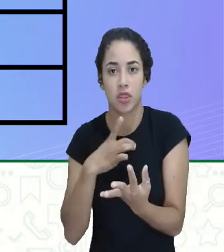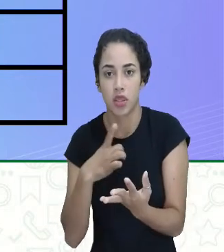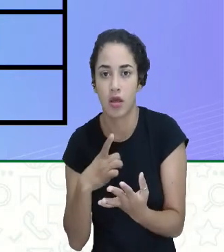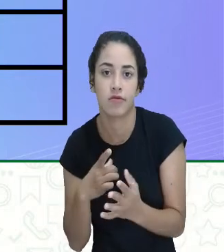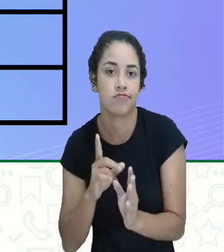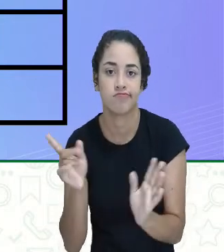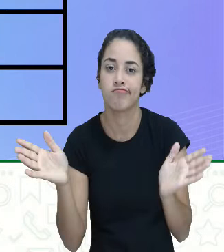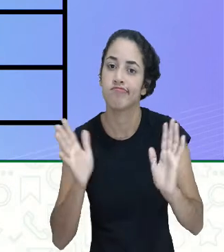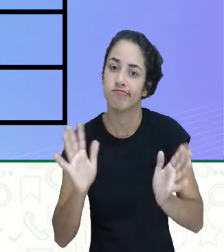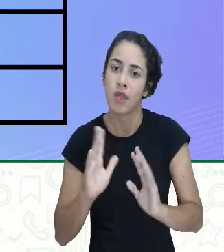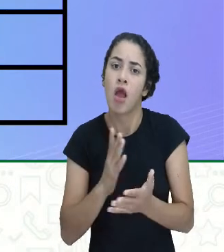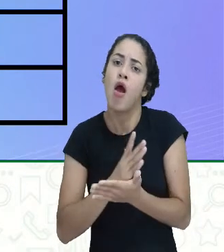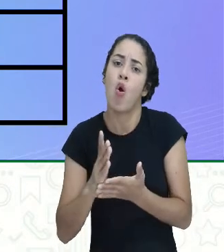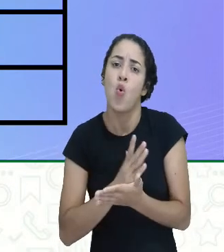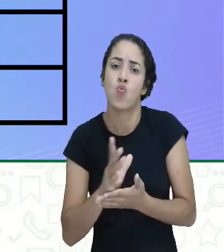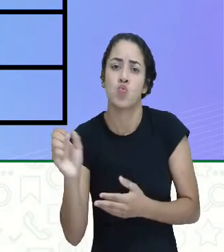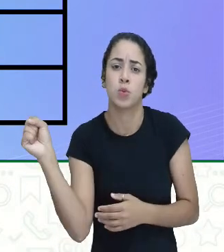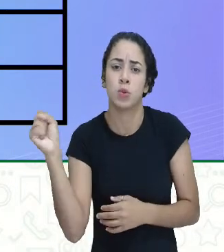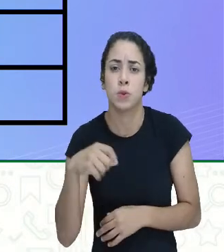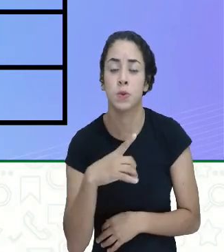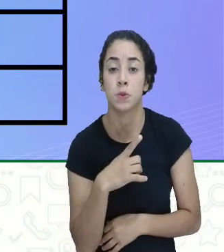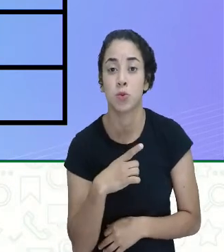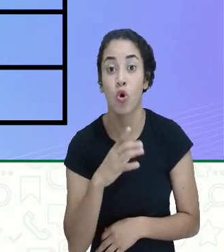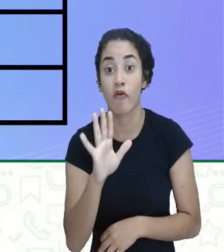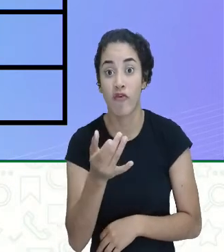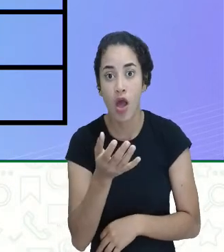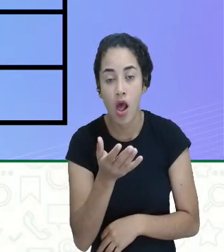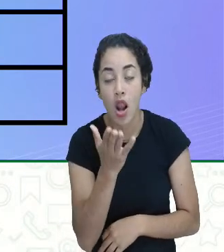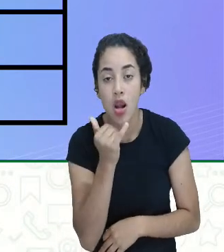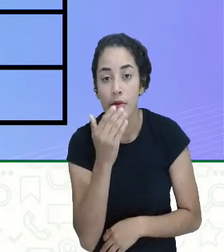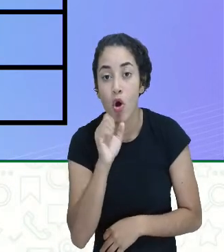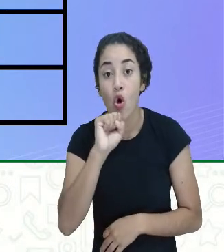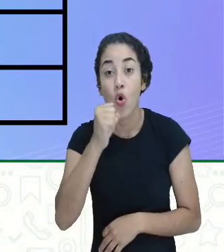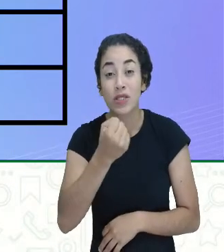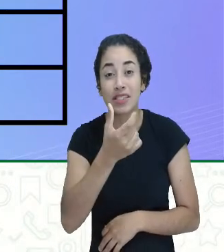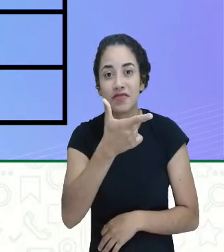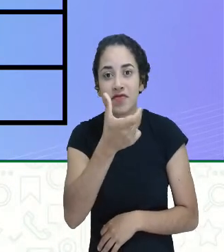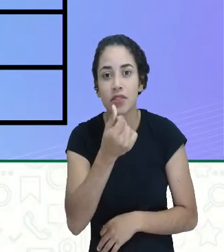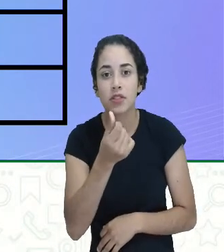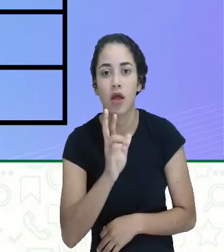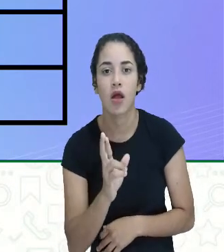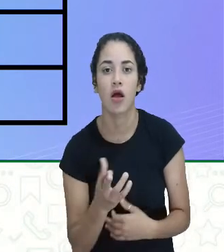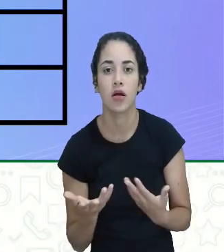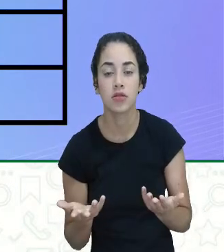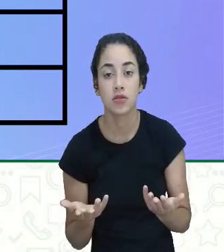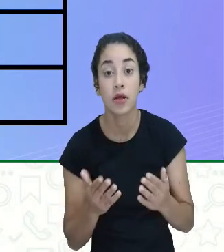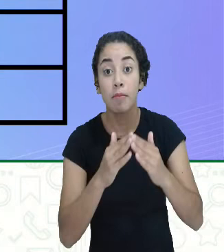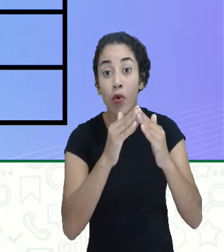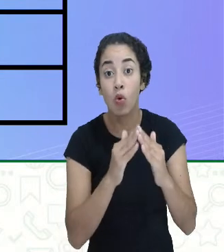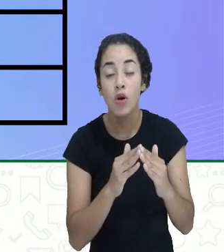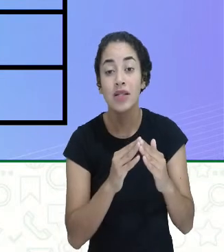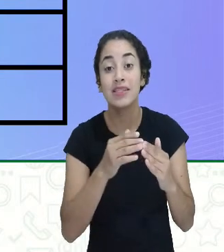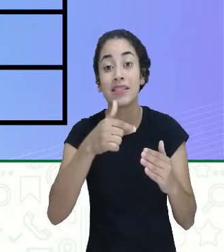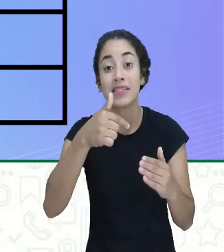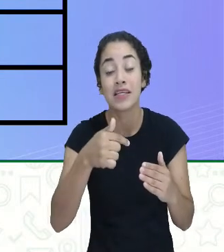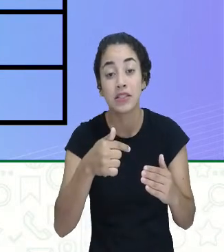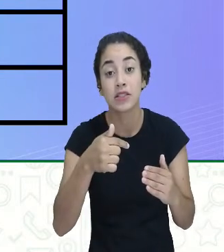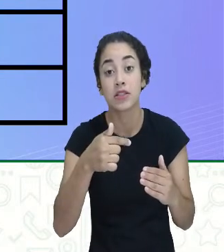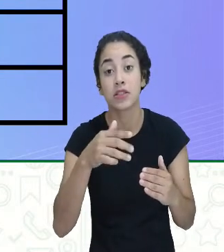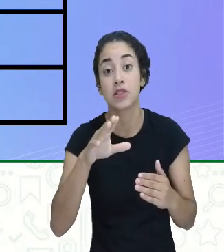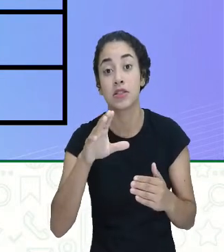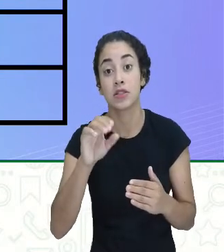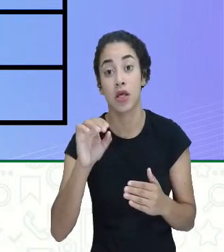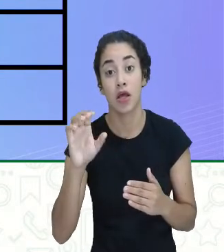Mas você vê o seguinte, a alimentação foi R$ 826, né? A moradia,